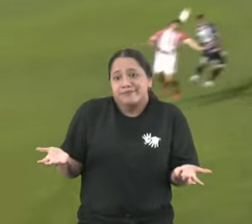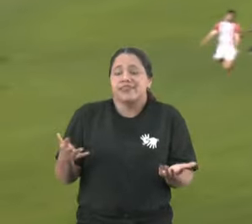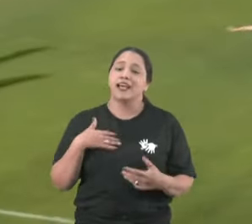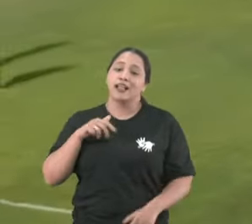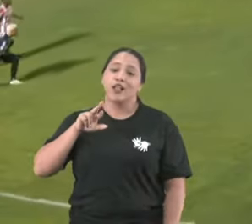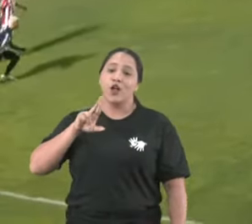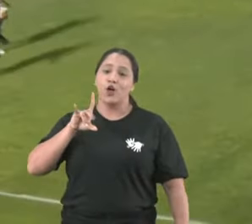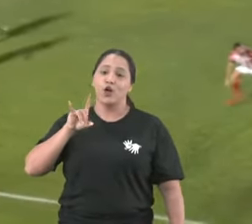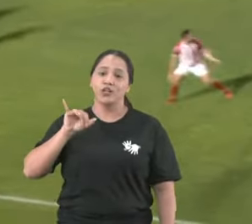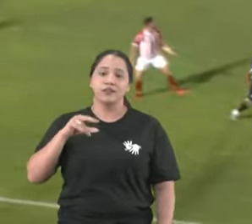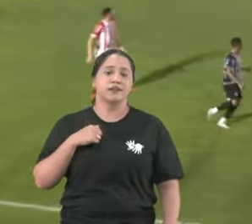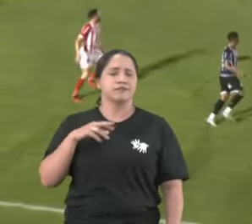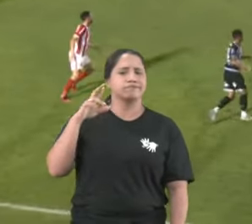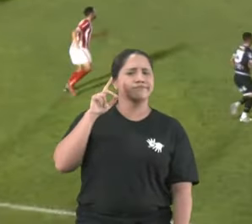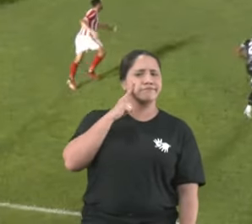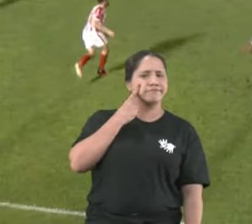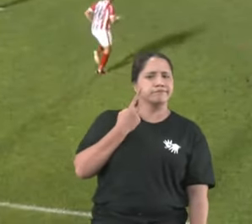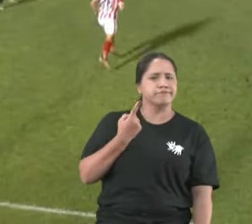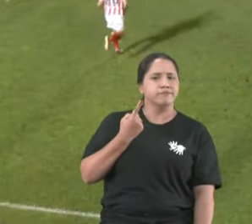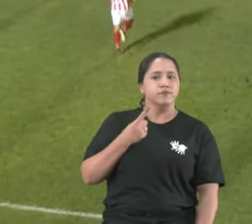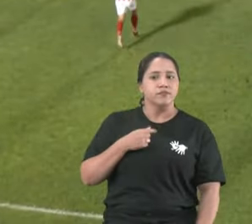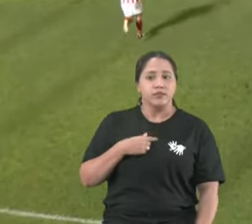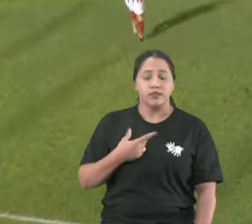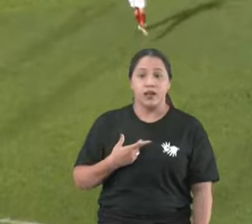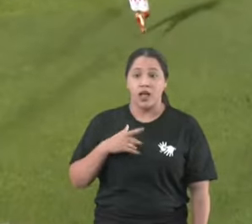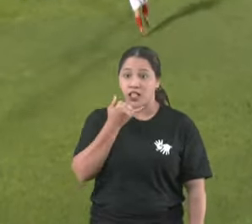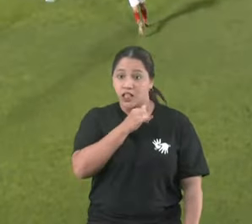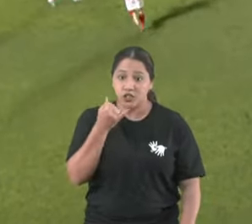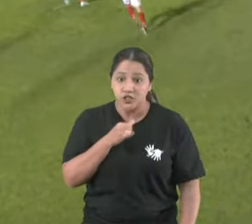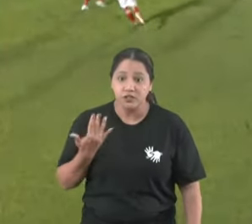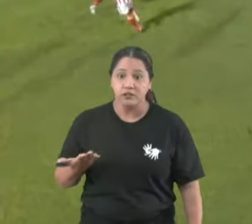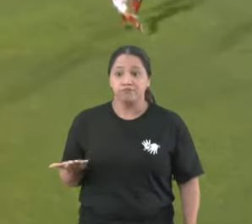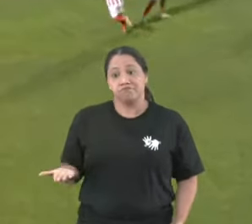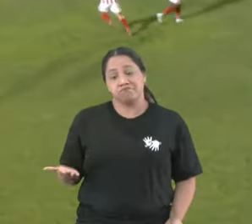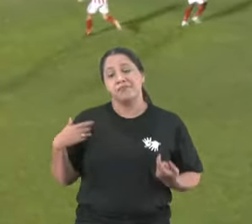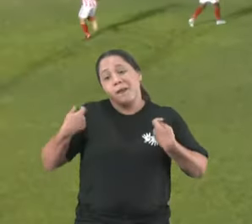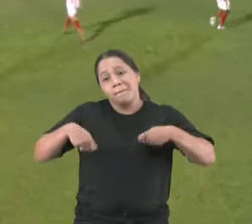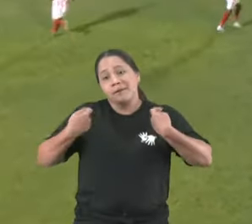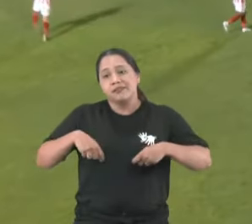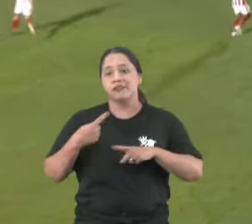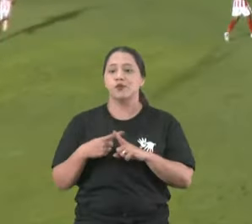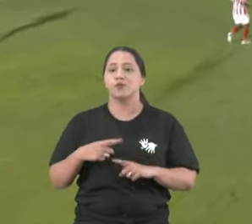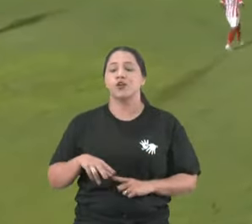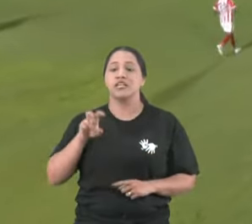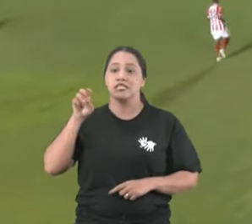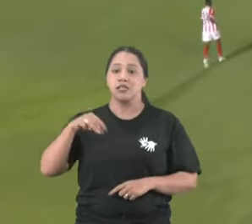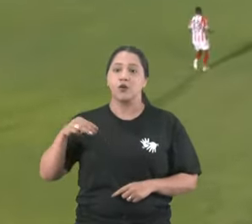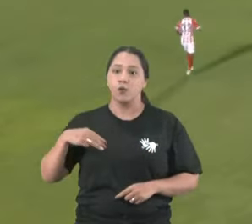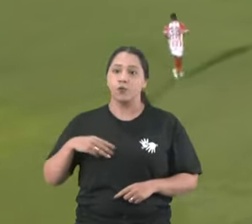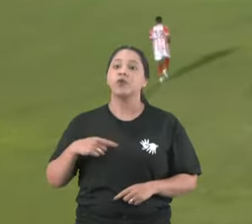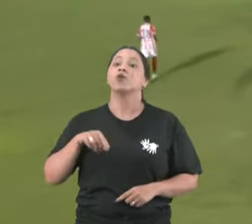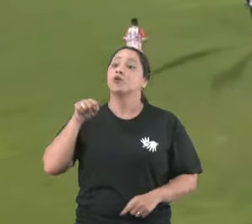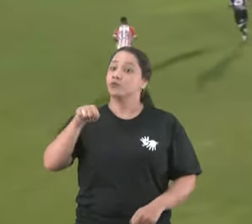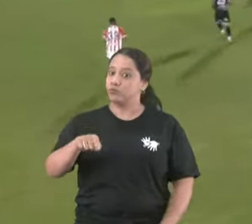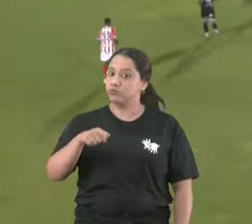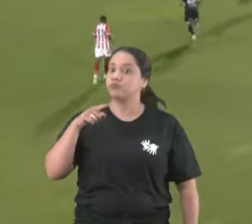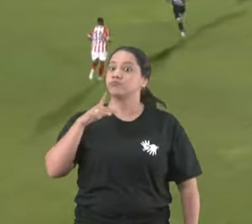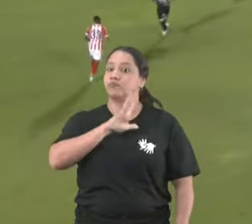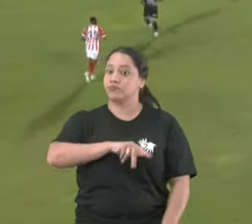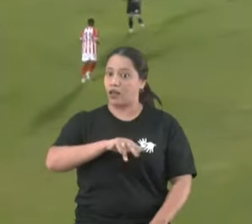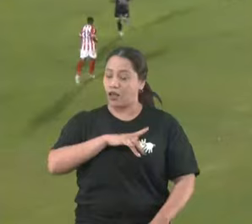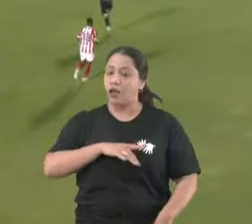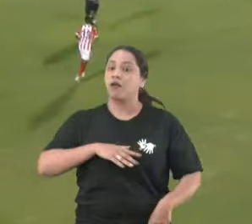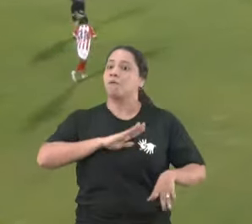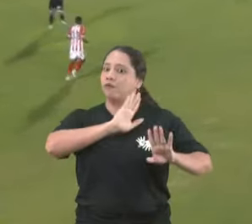Rodrigo esteja de olho em intensidade, Alberto Oliveira. É preciso, até porque nos últimos 5 minutos o CRB cresceu no jogo. Teve